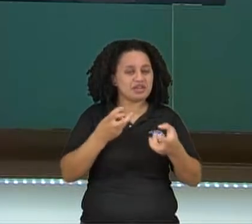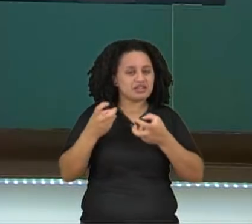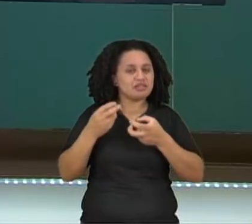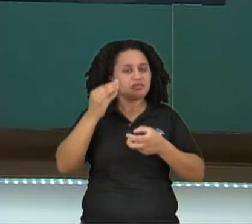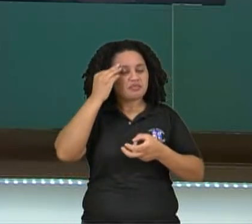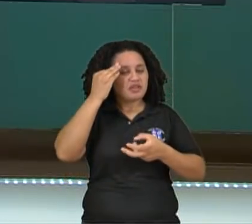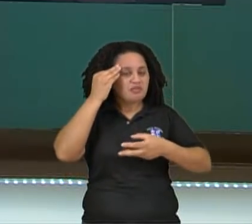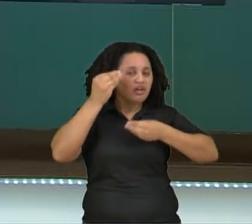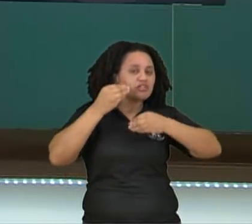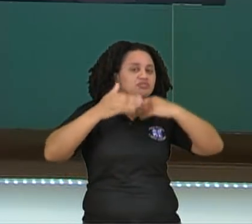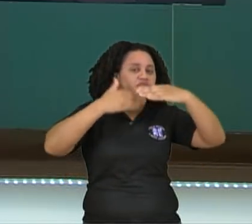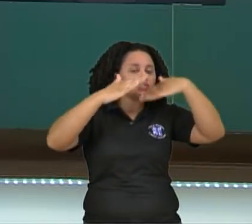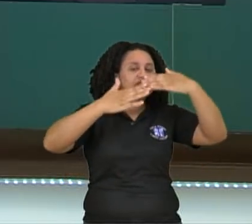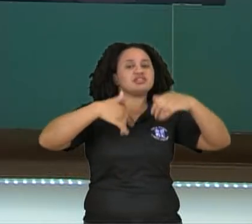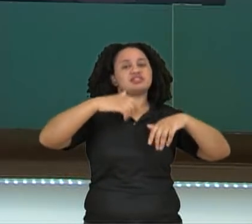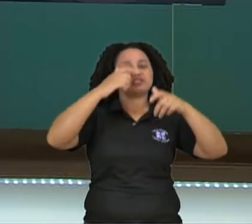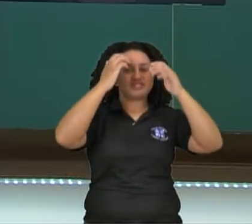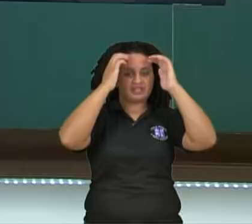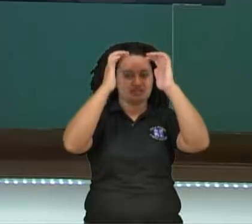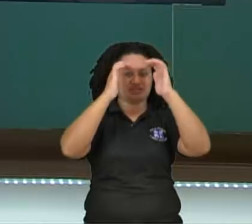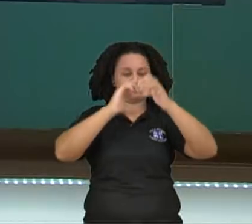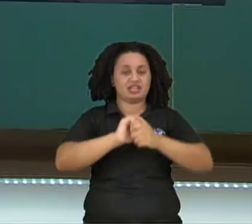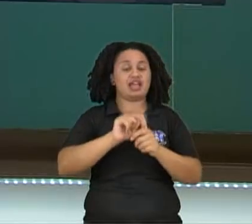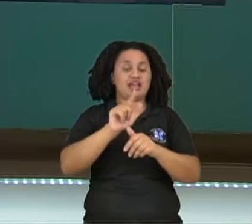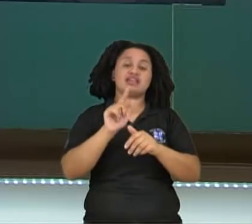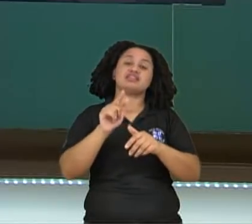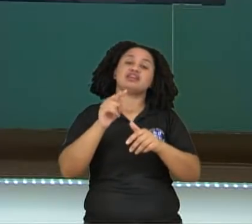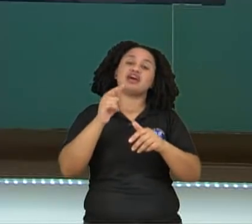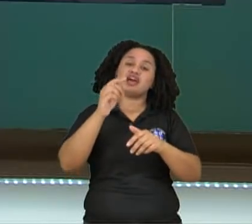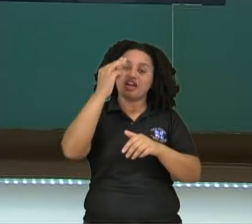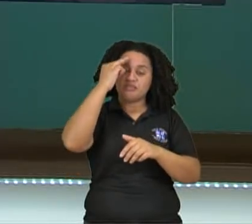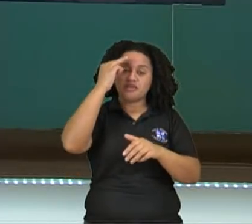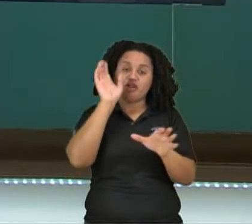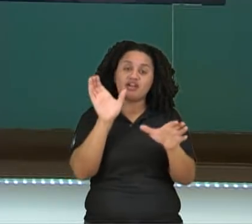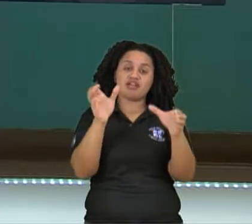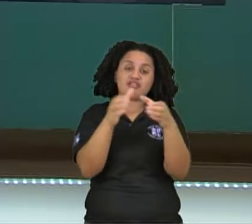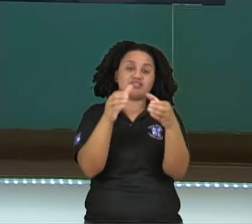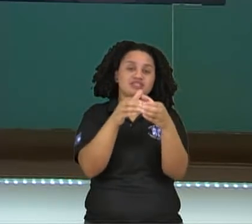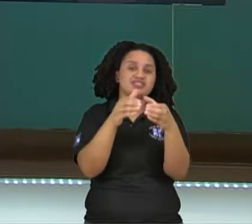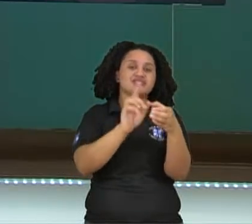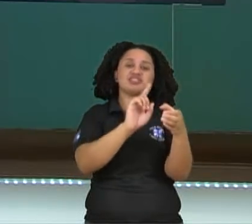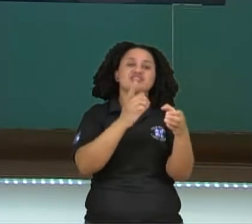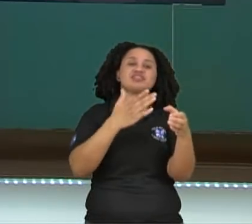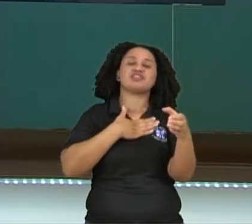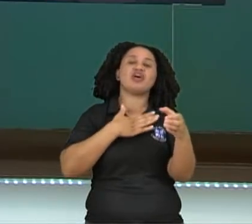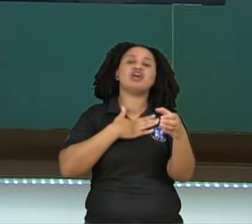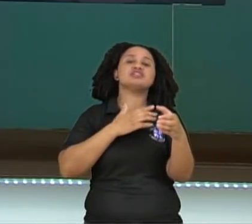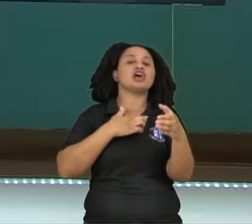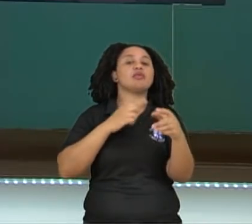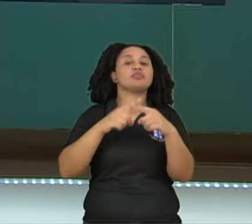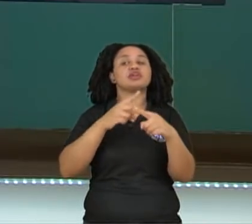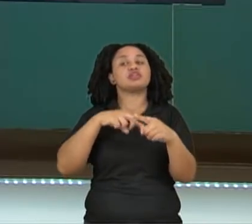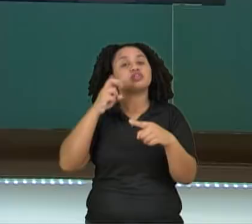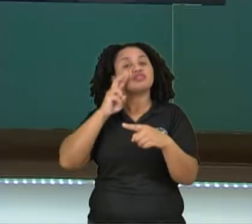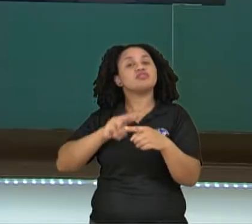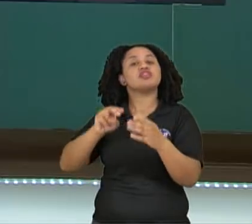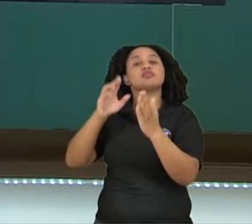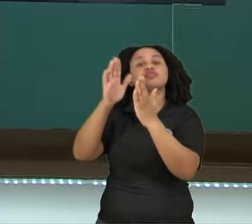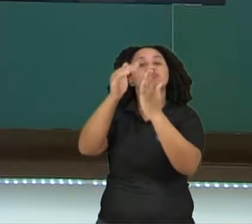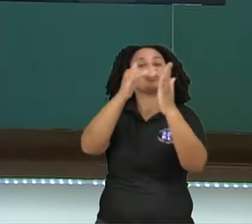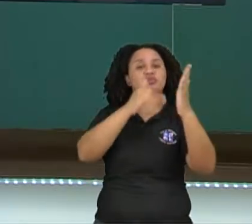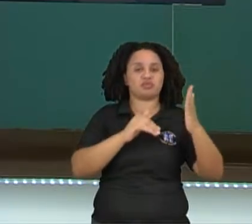povo? Para qual povo? Não era bem aquela característica popular, era um movimento extremamente elitista, inclusive. Mas olha